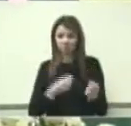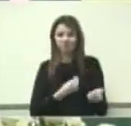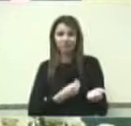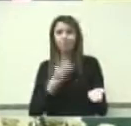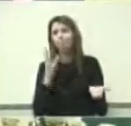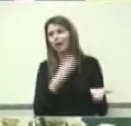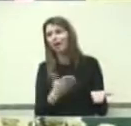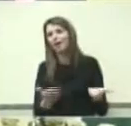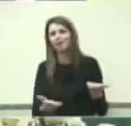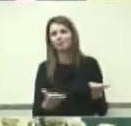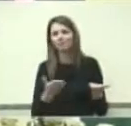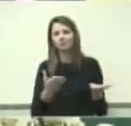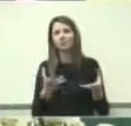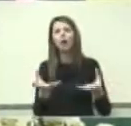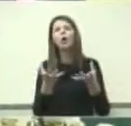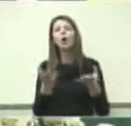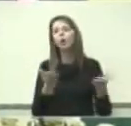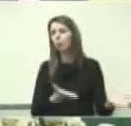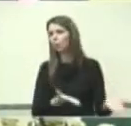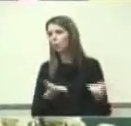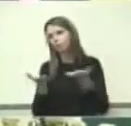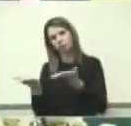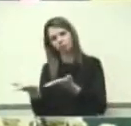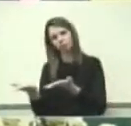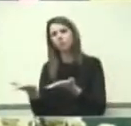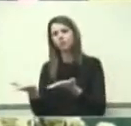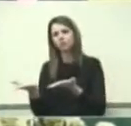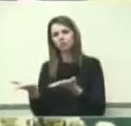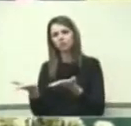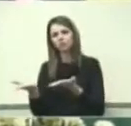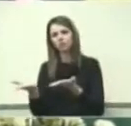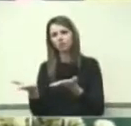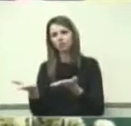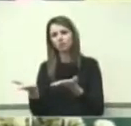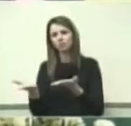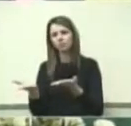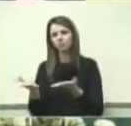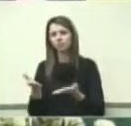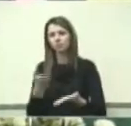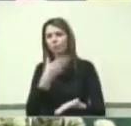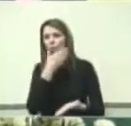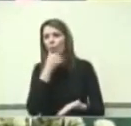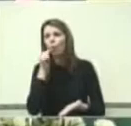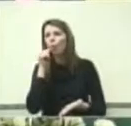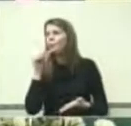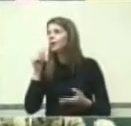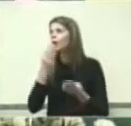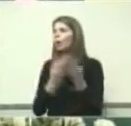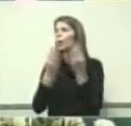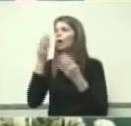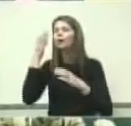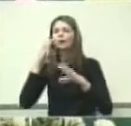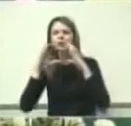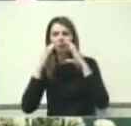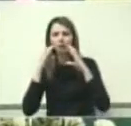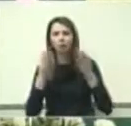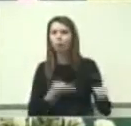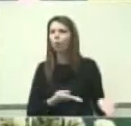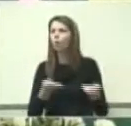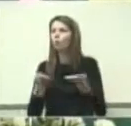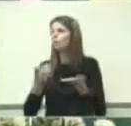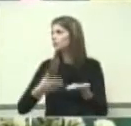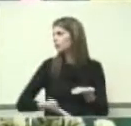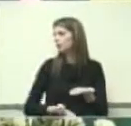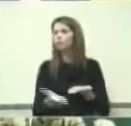vida nós queremos convidar os irmãos vão cantar aqui e eu quero convidar você